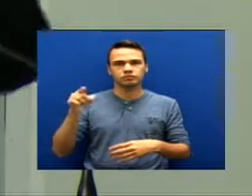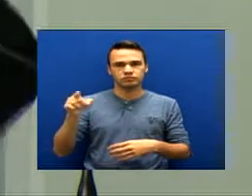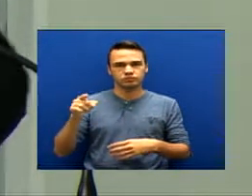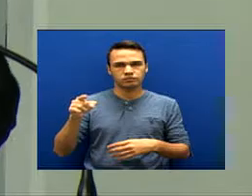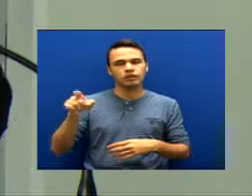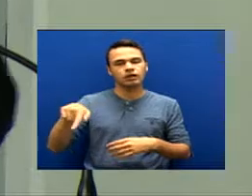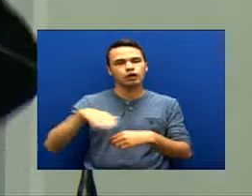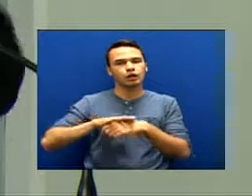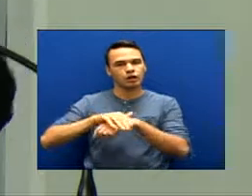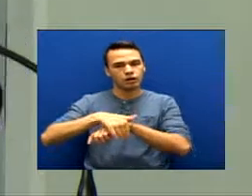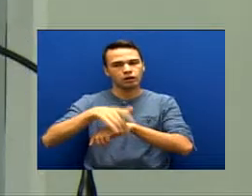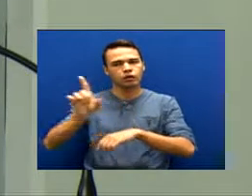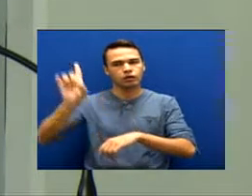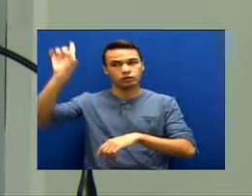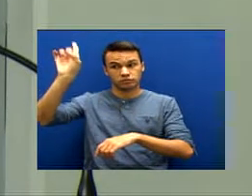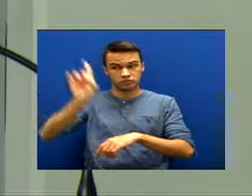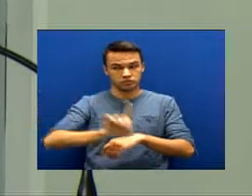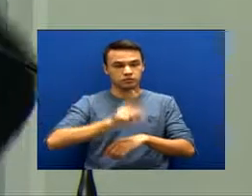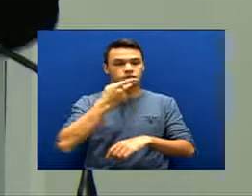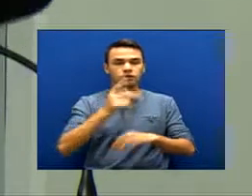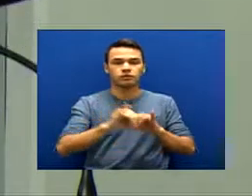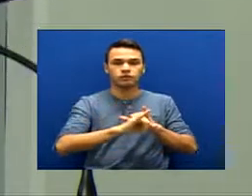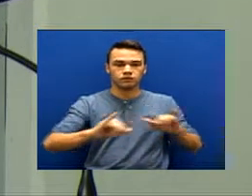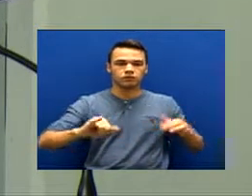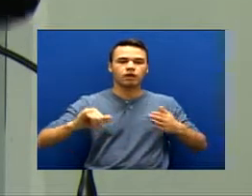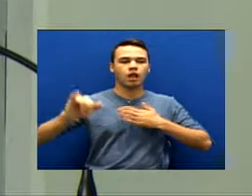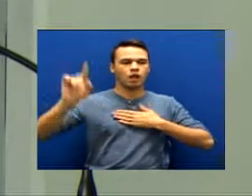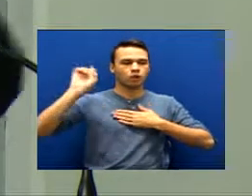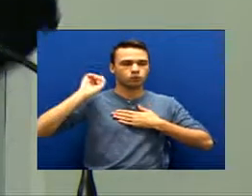perturba à noite, isso nos desestrutura.